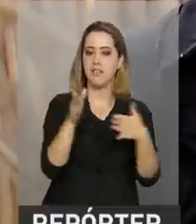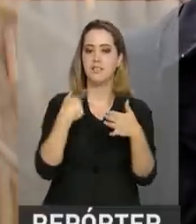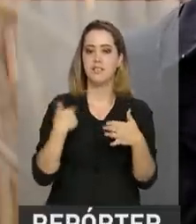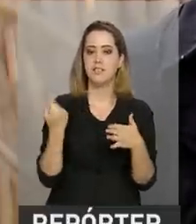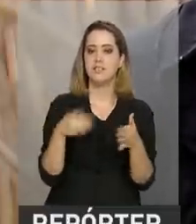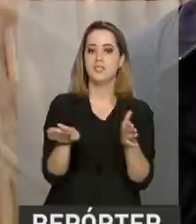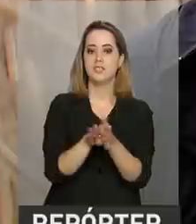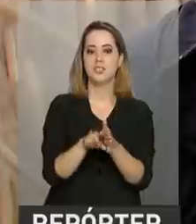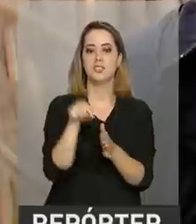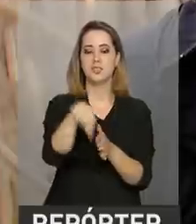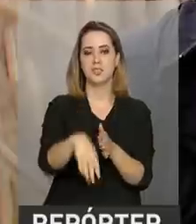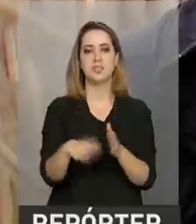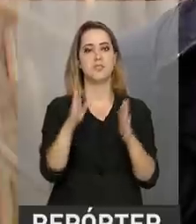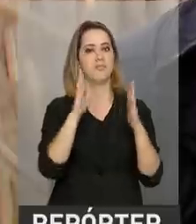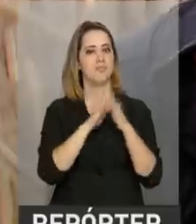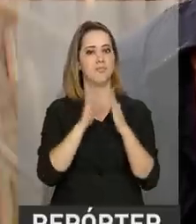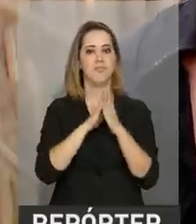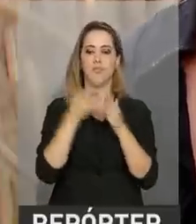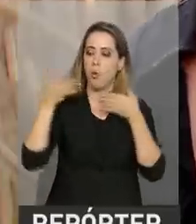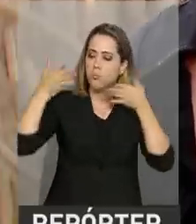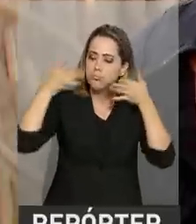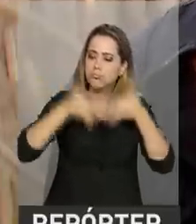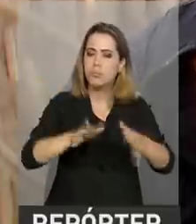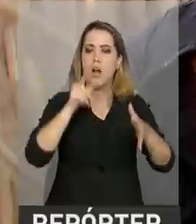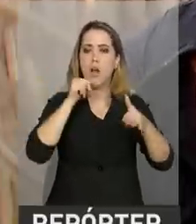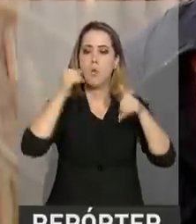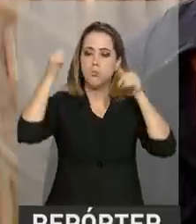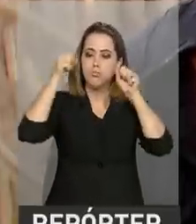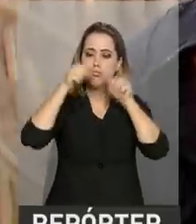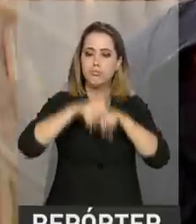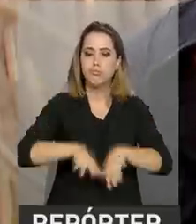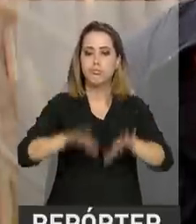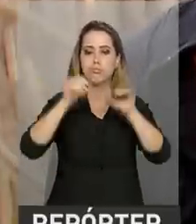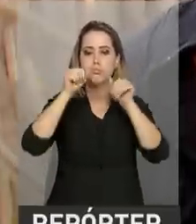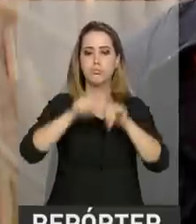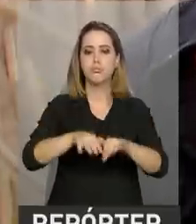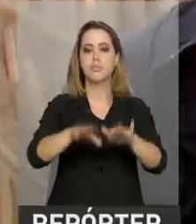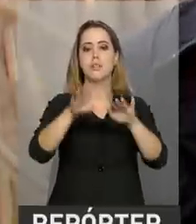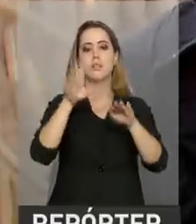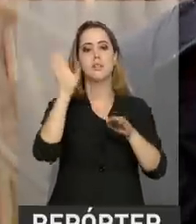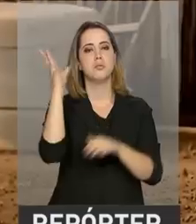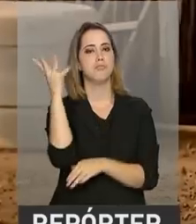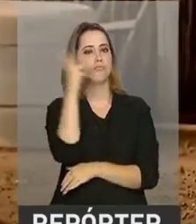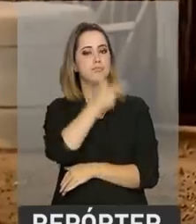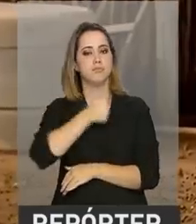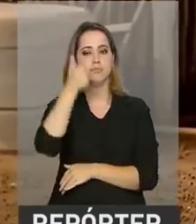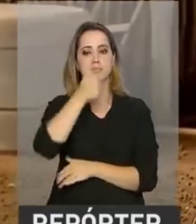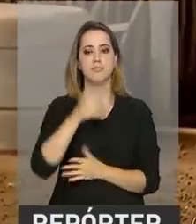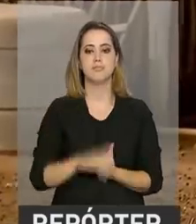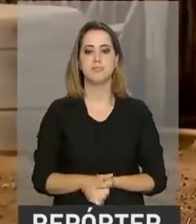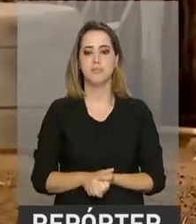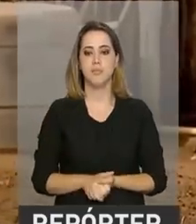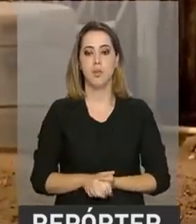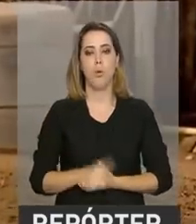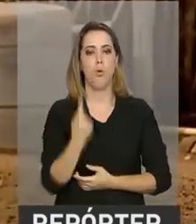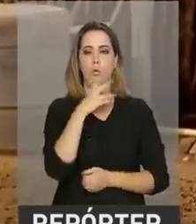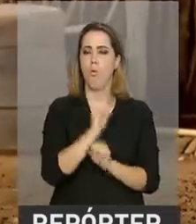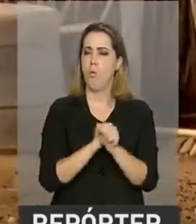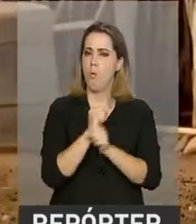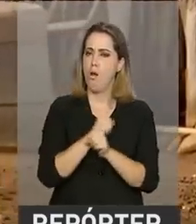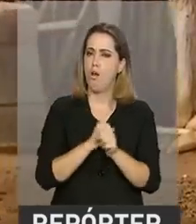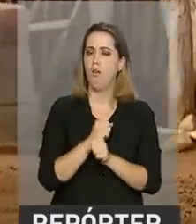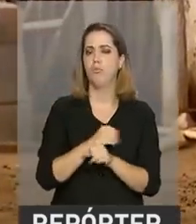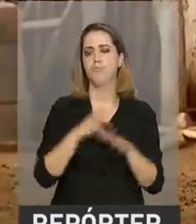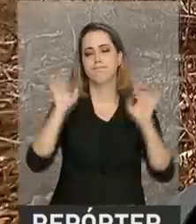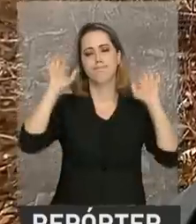para casa. Seguiu para a barragem a água. Foi muito bonito. Faz um ano que não chove no quintal